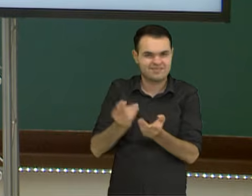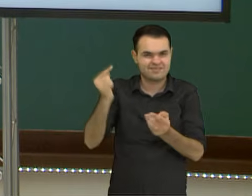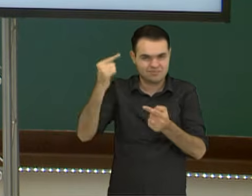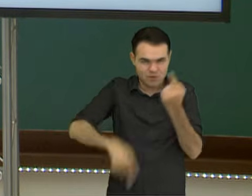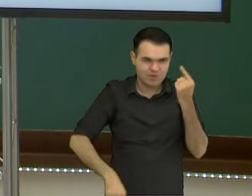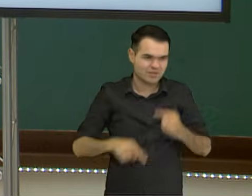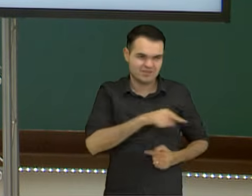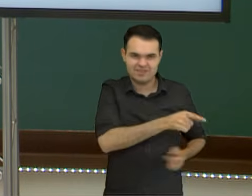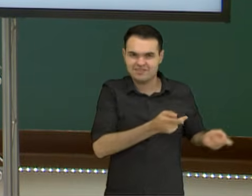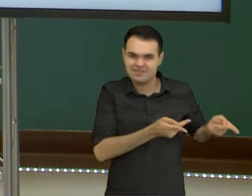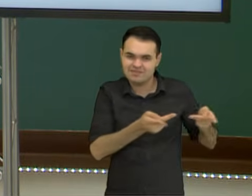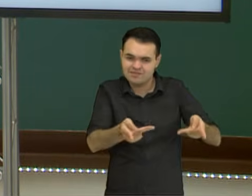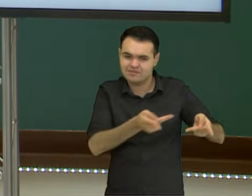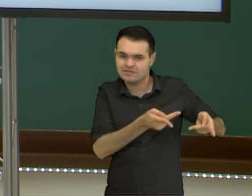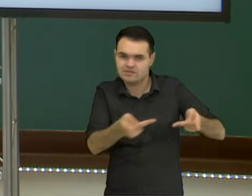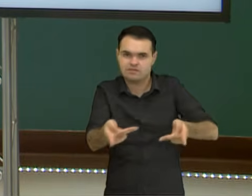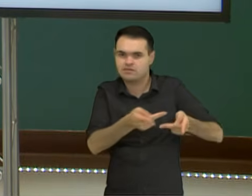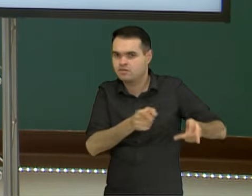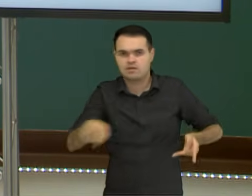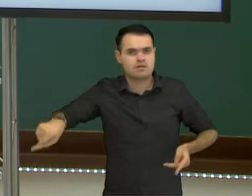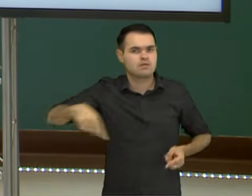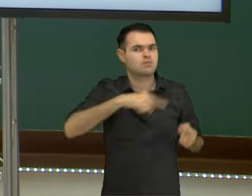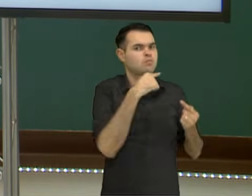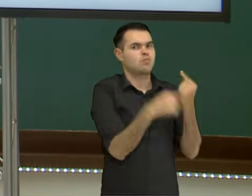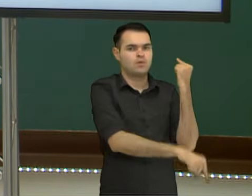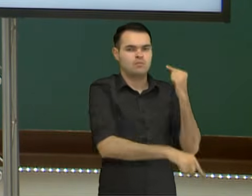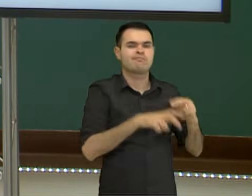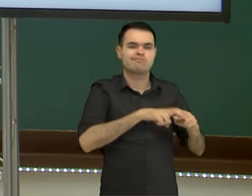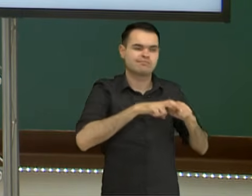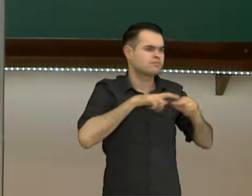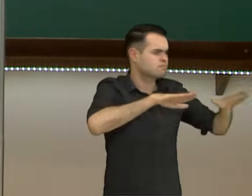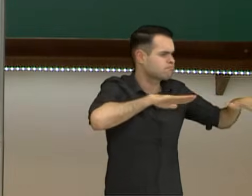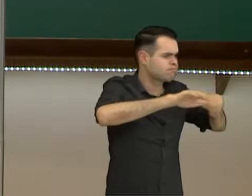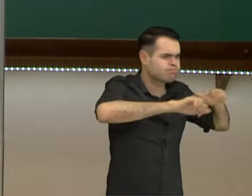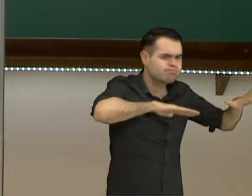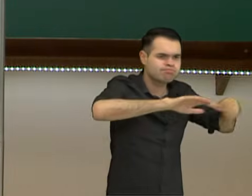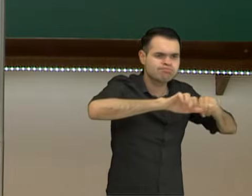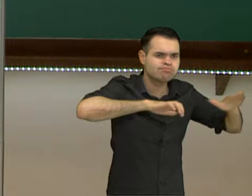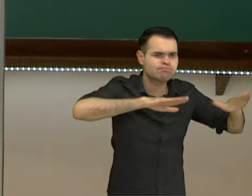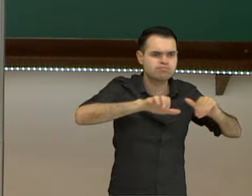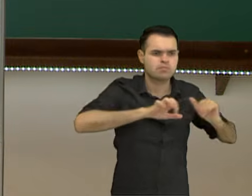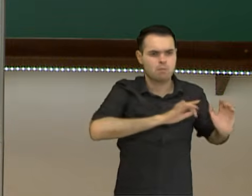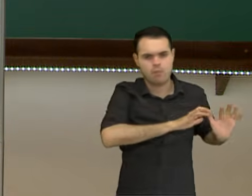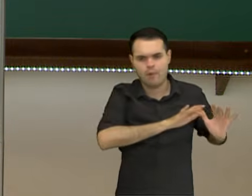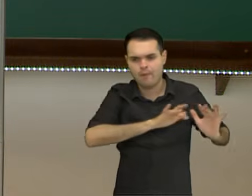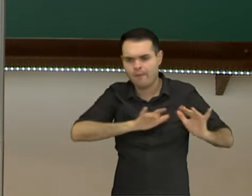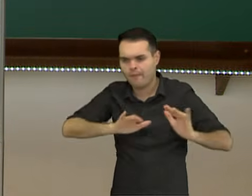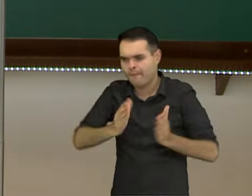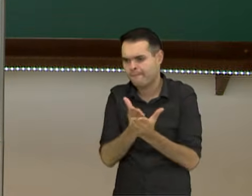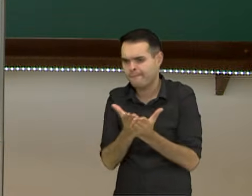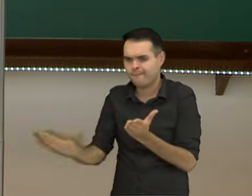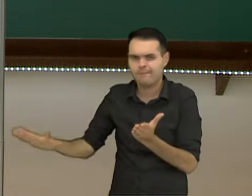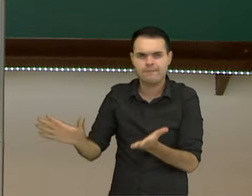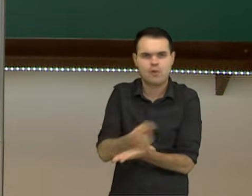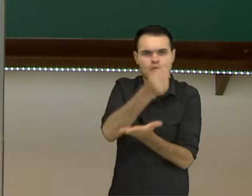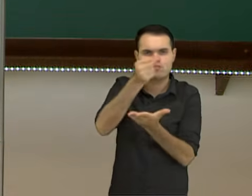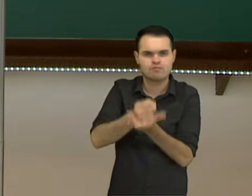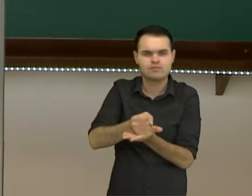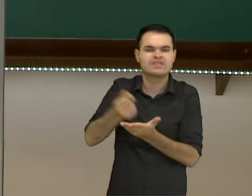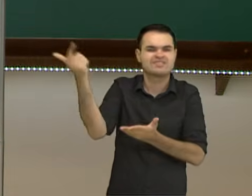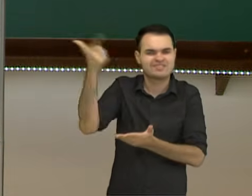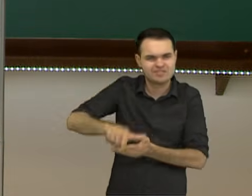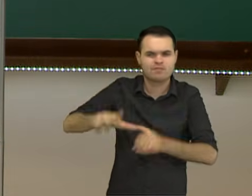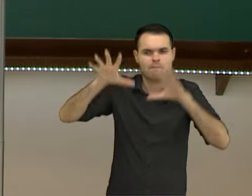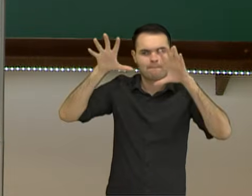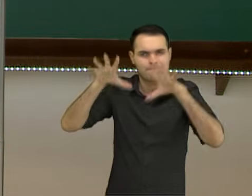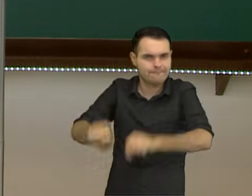de peregrinar, de visitar a Terra Santa, né? A fim, portanto, de reconquistar Jerusalém, de tomar novamente